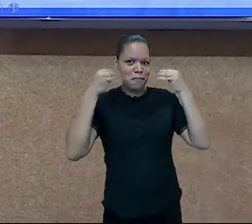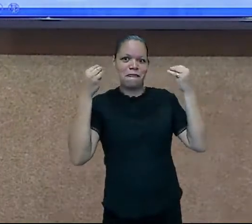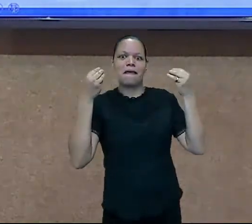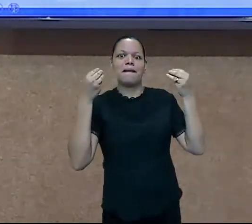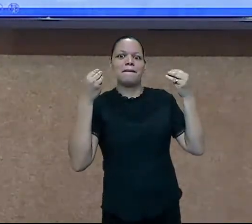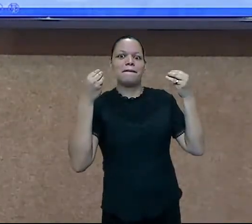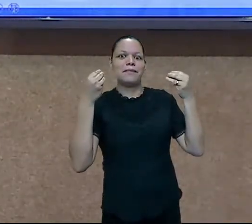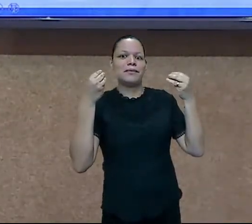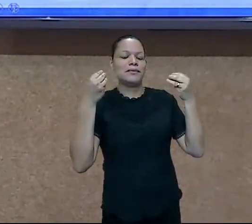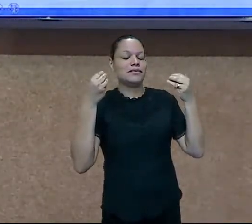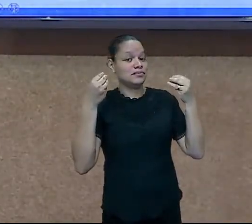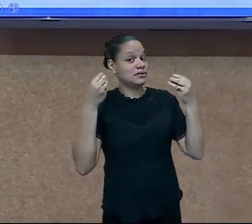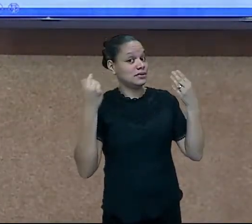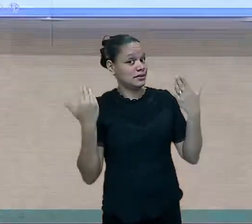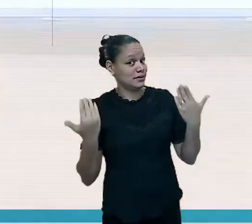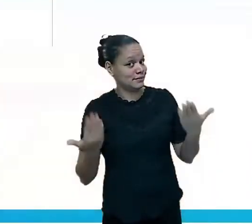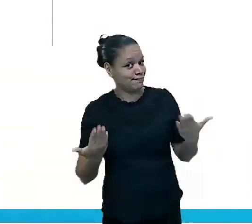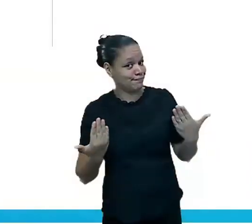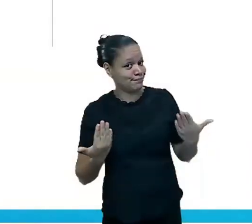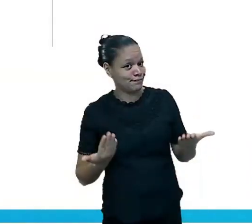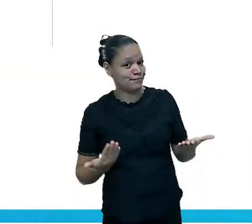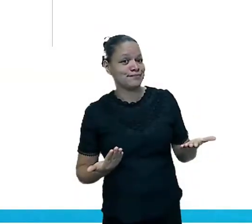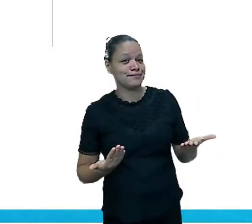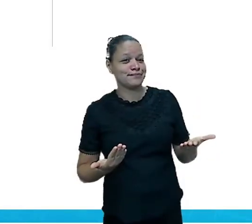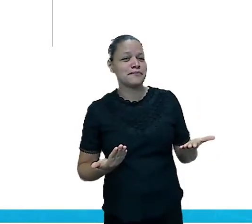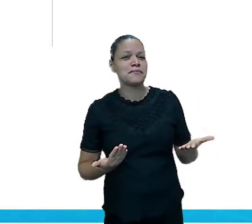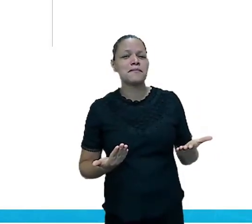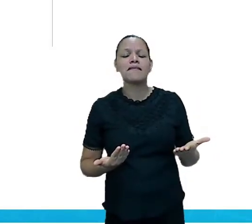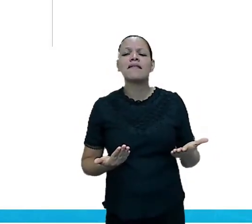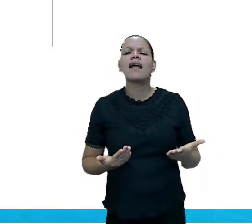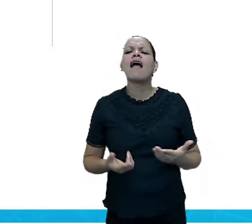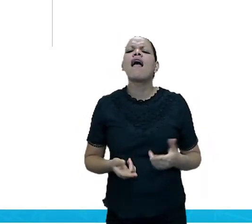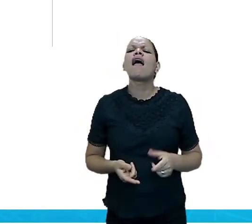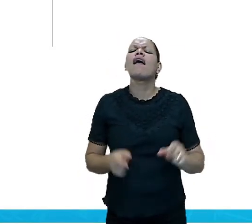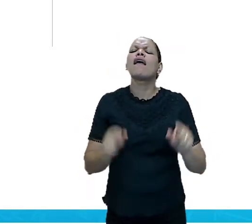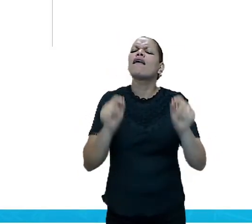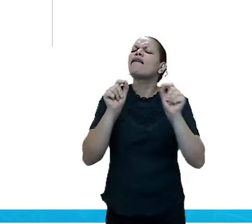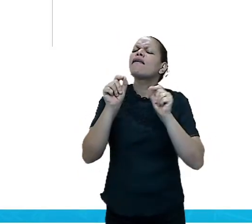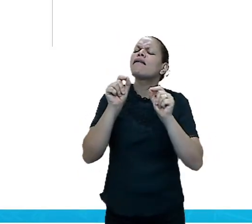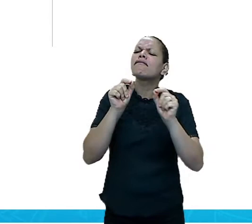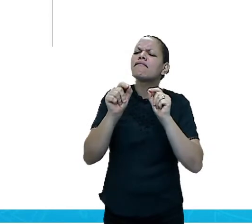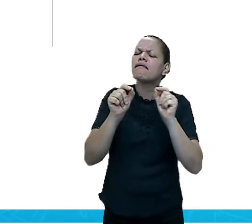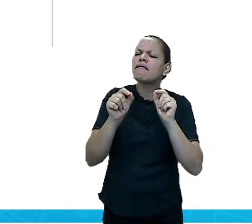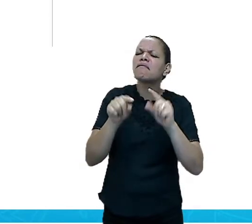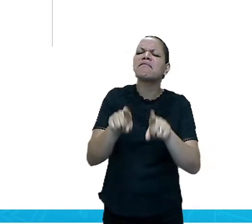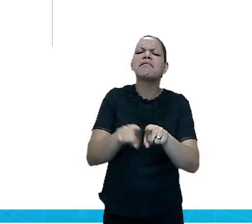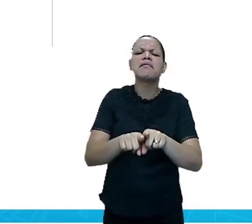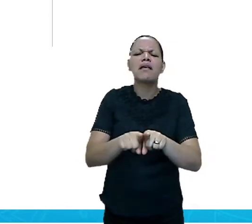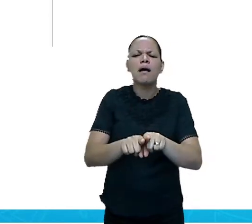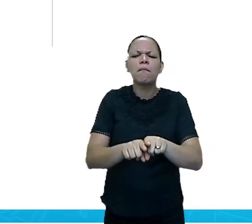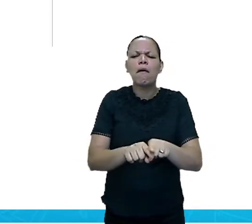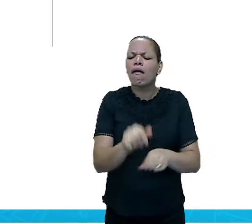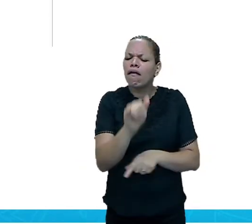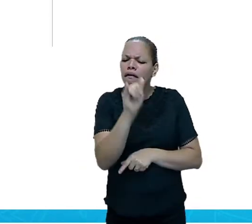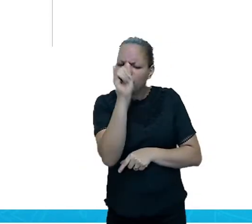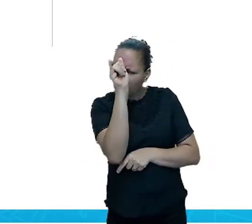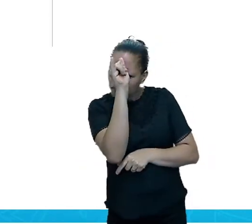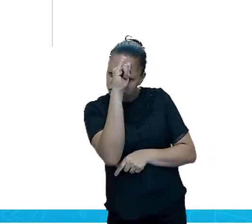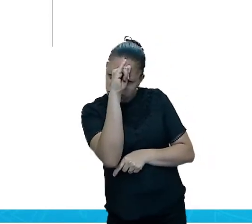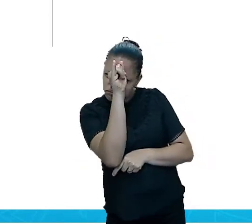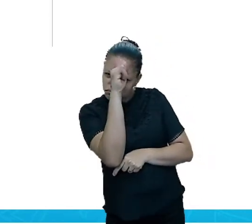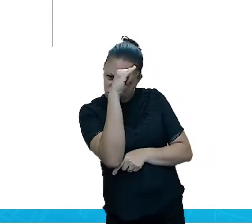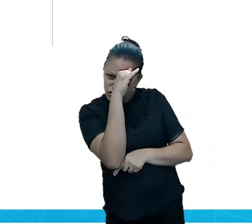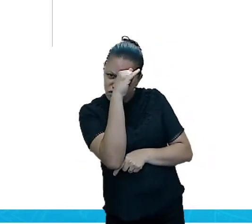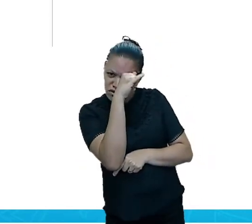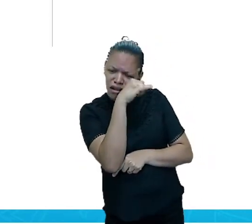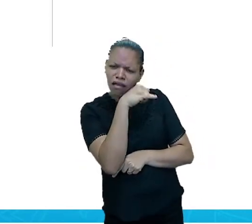foi totalmente enganado. Nós podemos falar também que ele foi ingênuo e que a raposa,